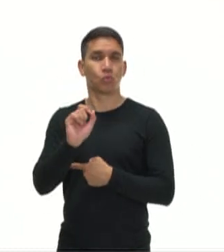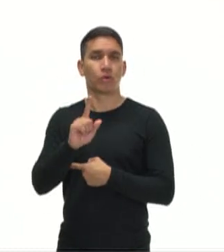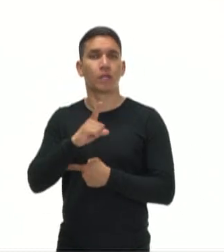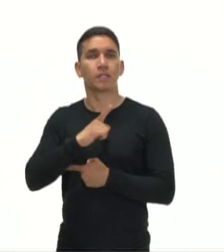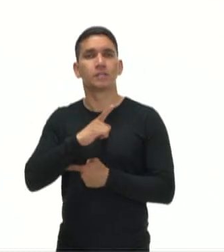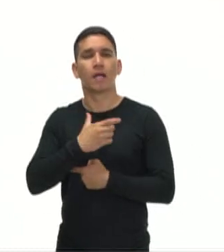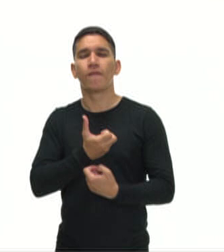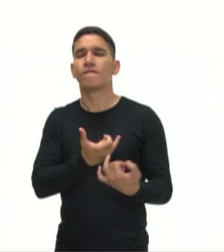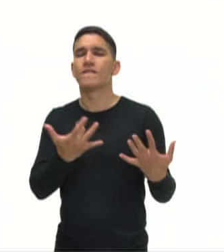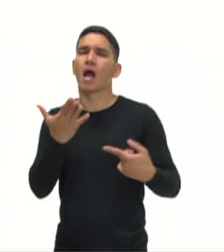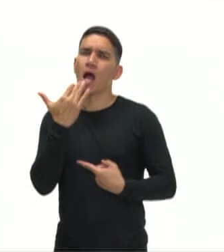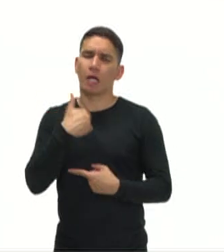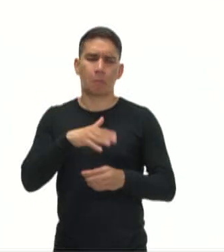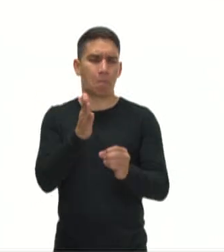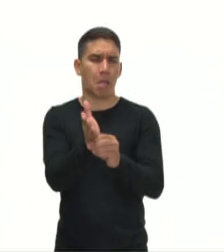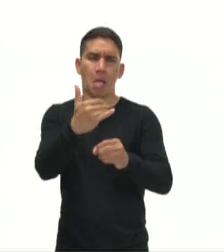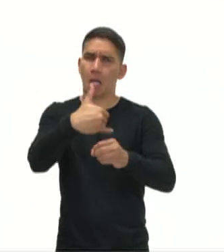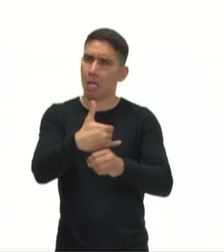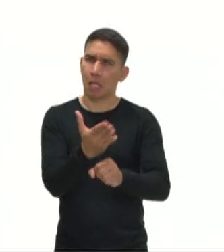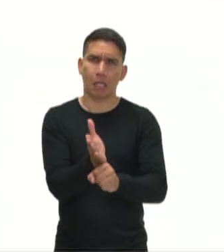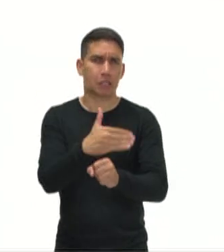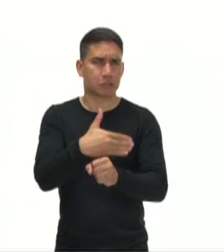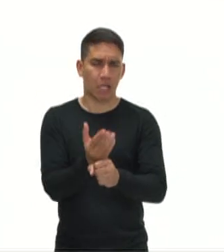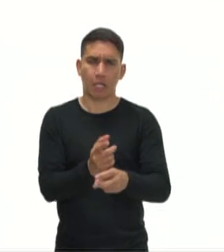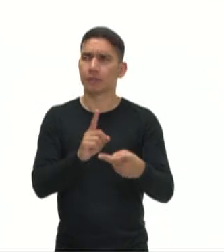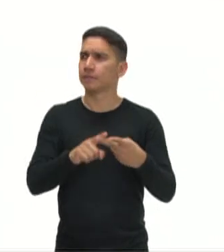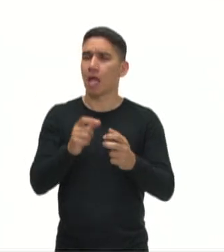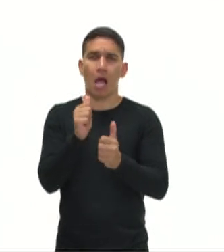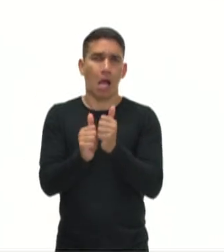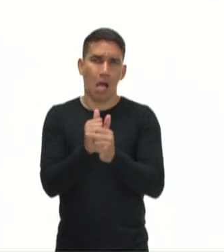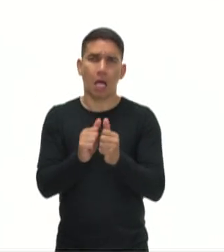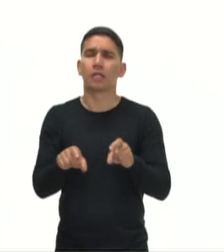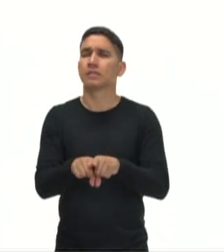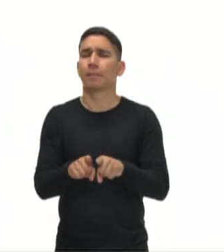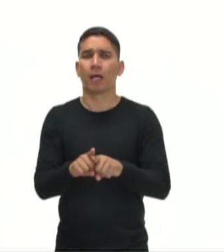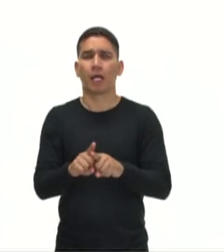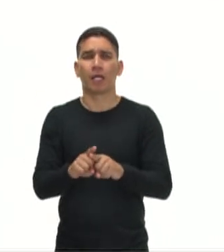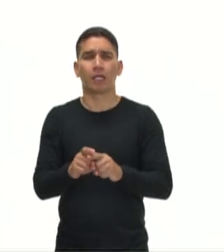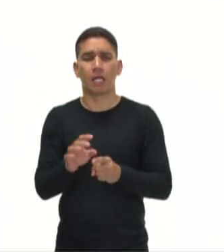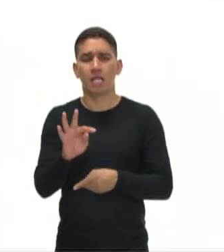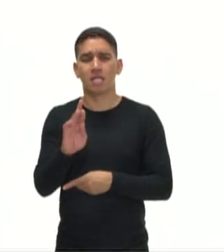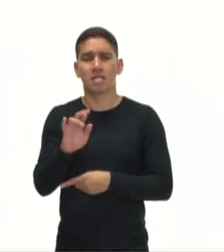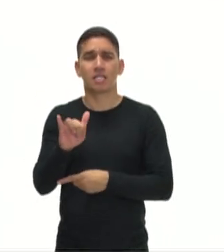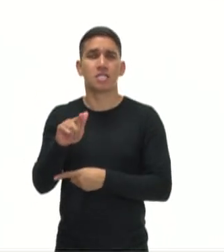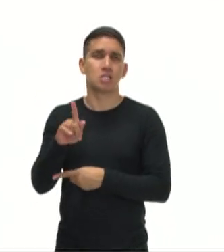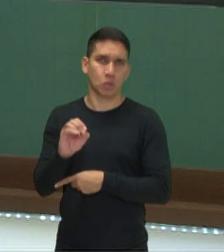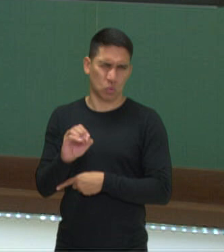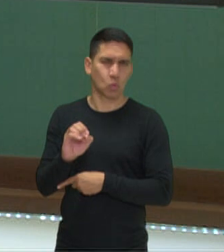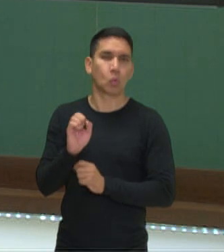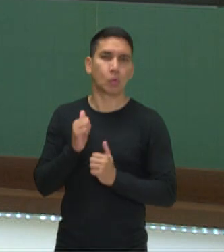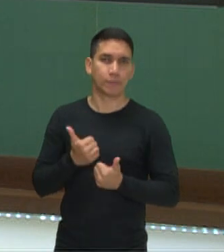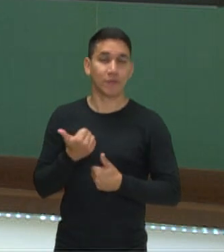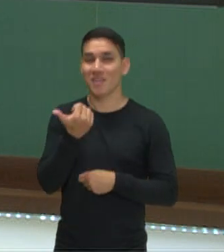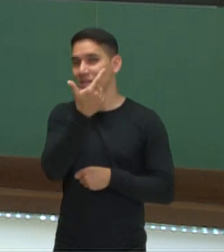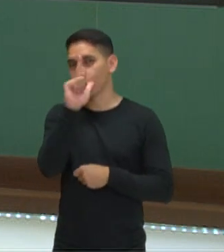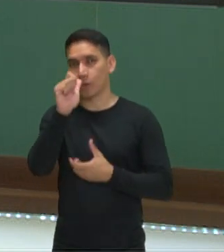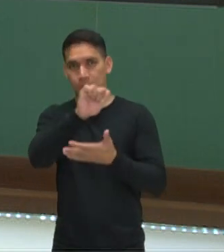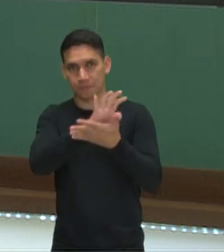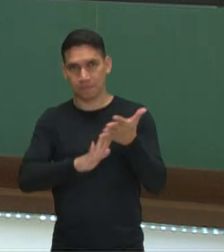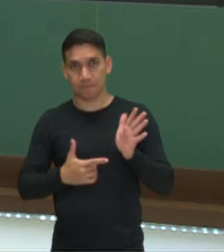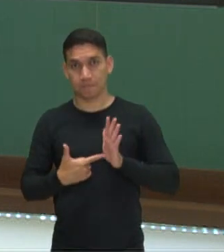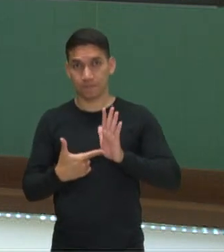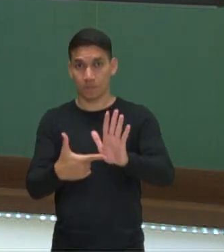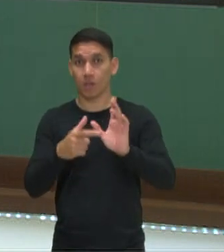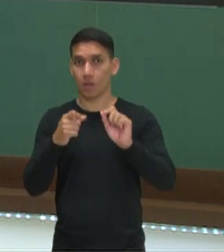de alimentos, como batatas, arroz e trigo. Muito bem. Agora, uma outra